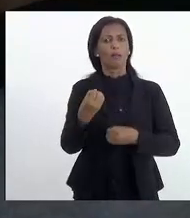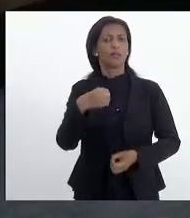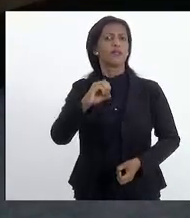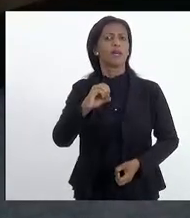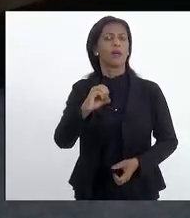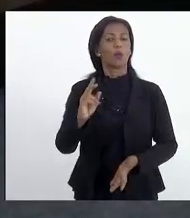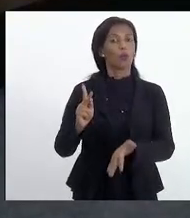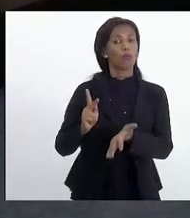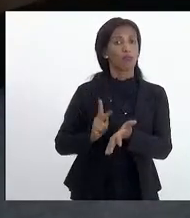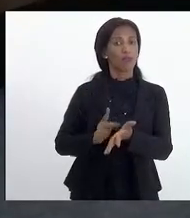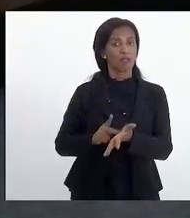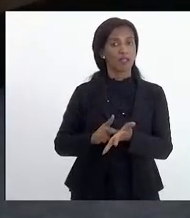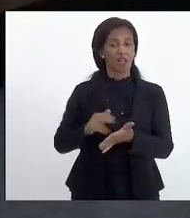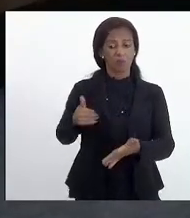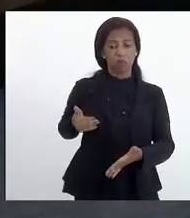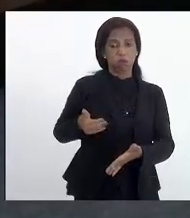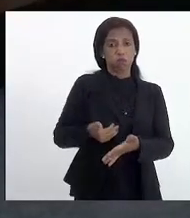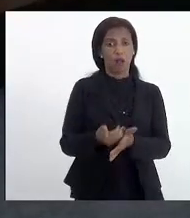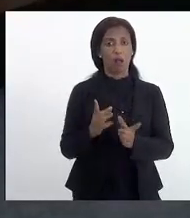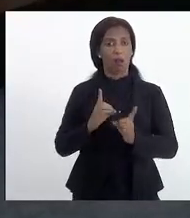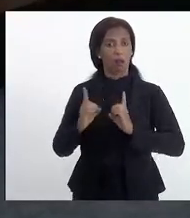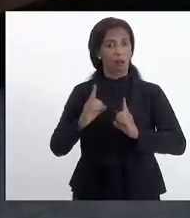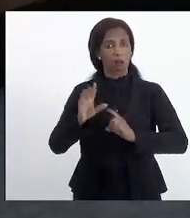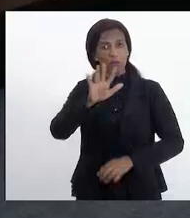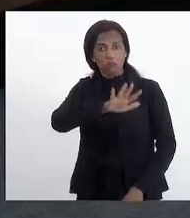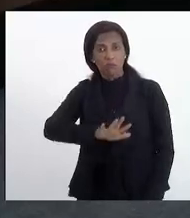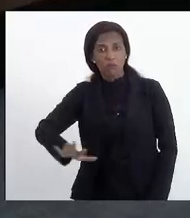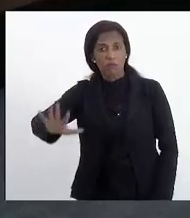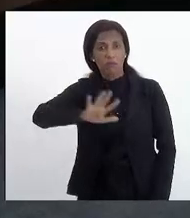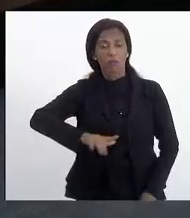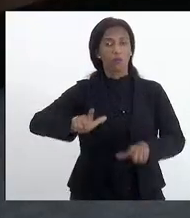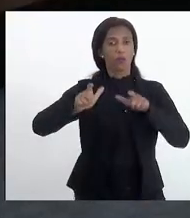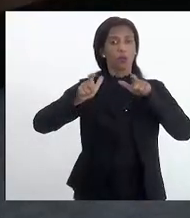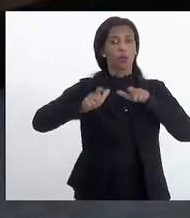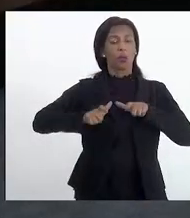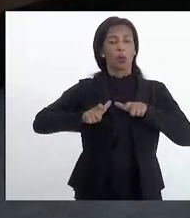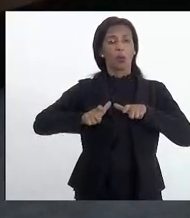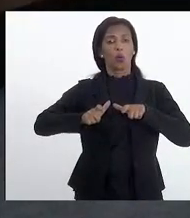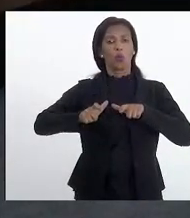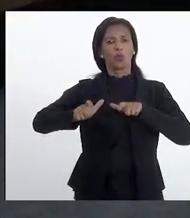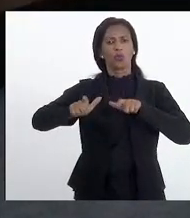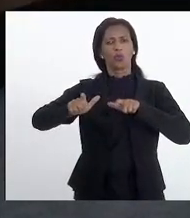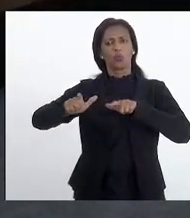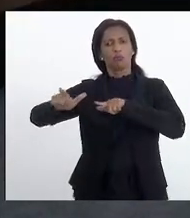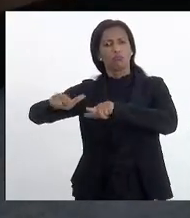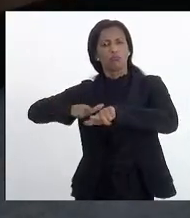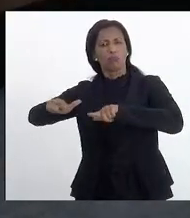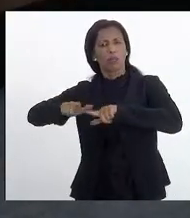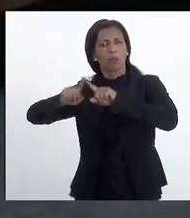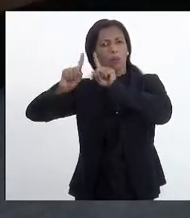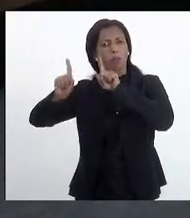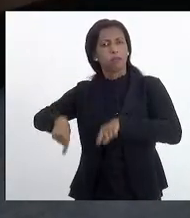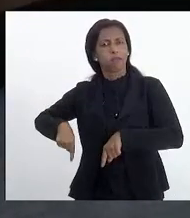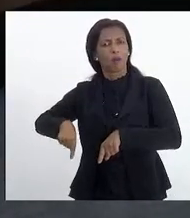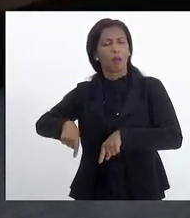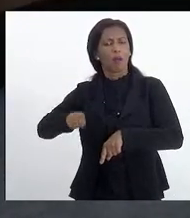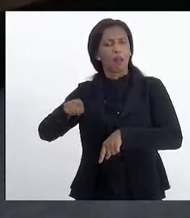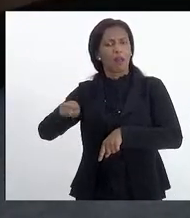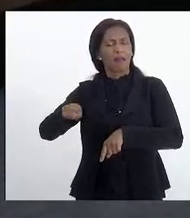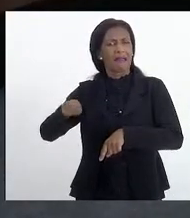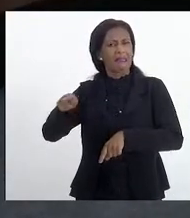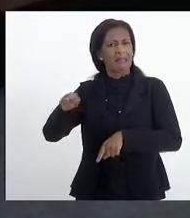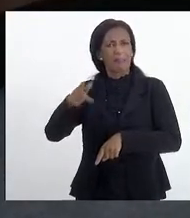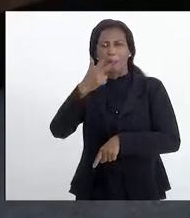quando, na verdade, a gente está enfrentando esse debate num cenário onde o servidor está sendo penalizado por problemas que não foi ele que